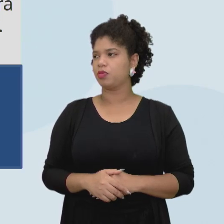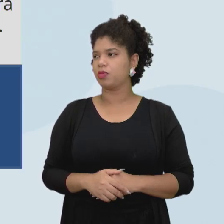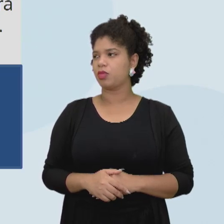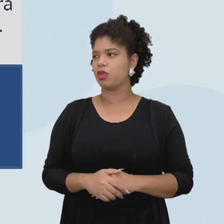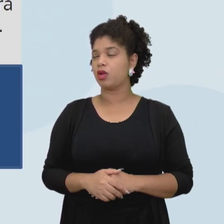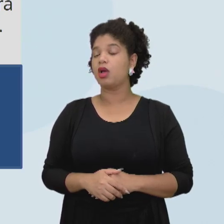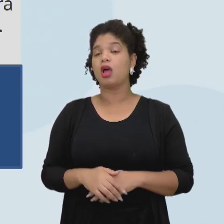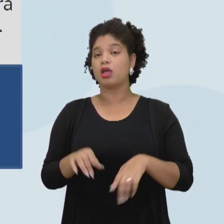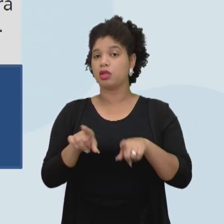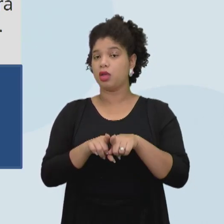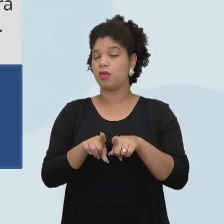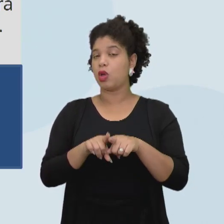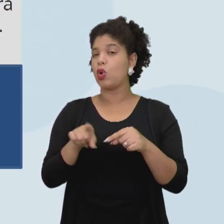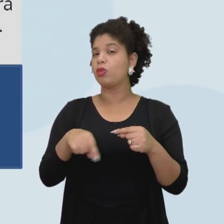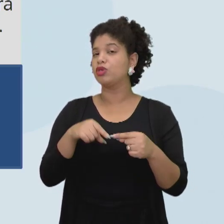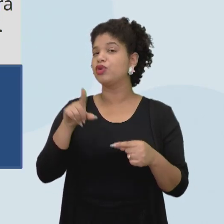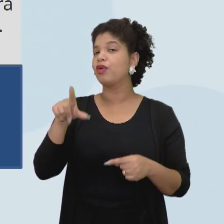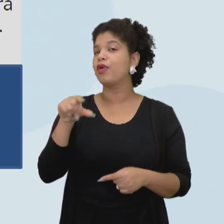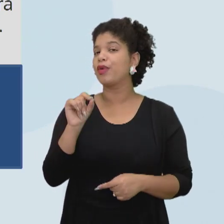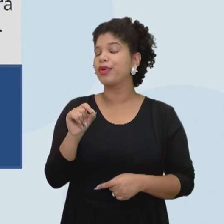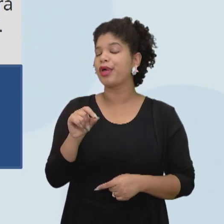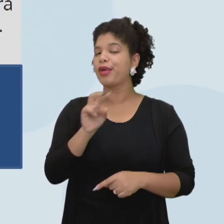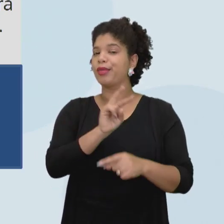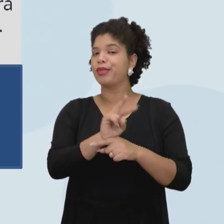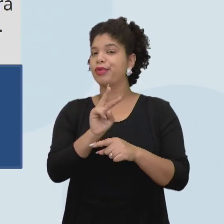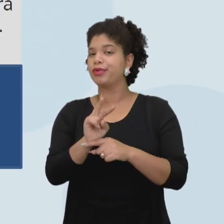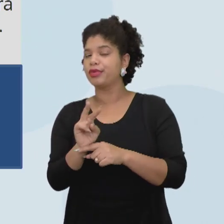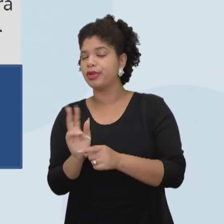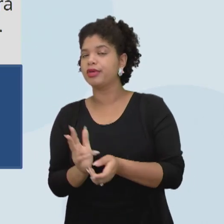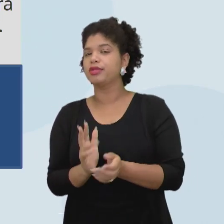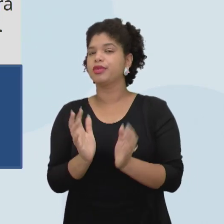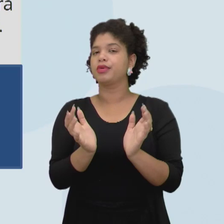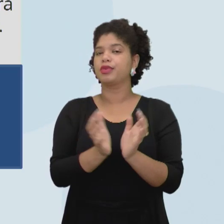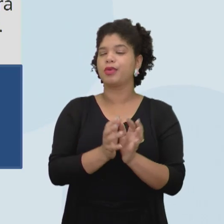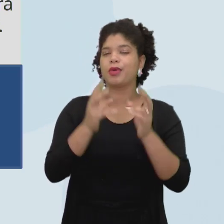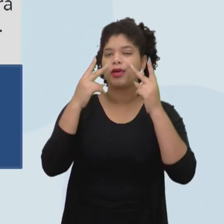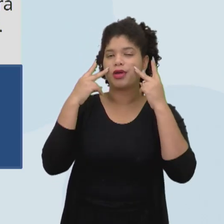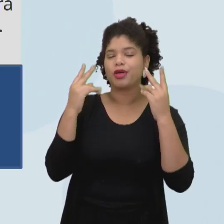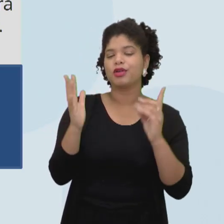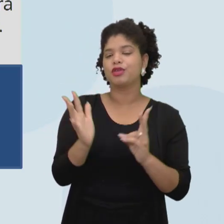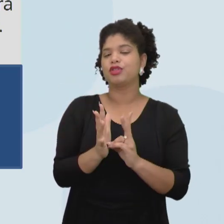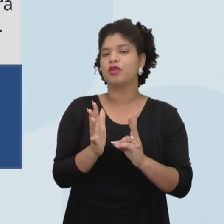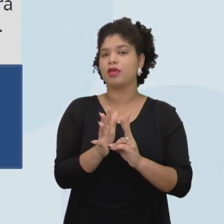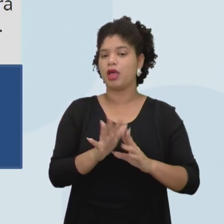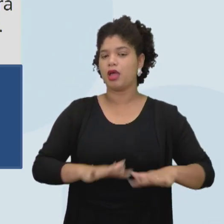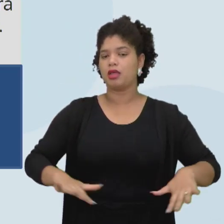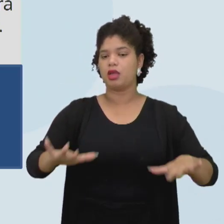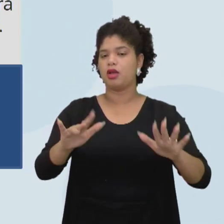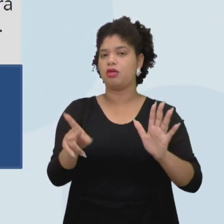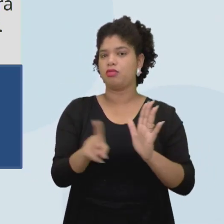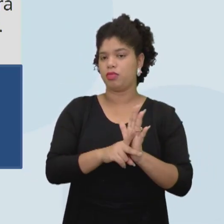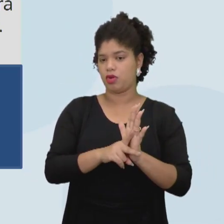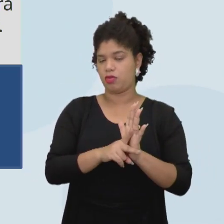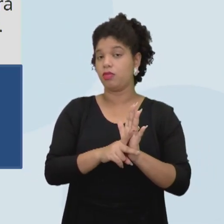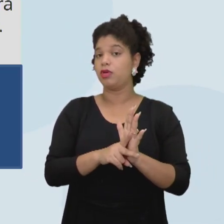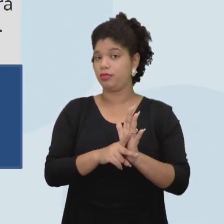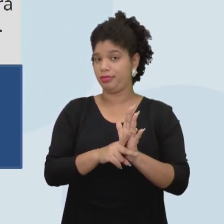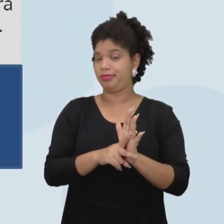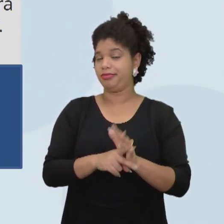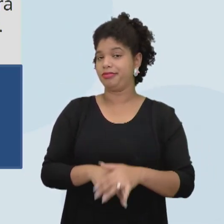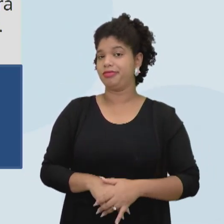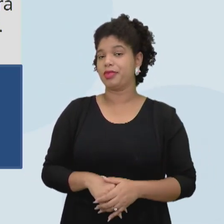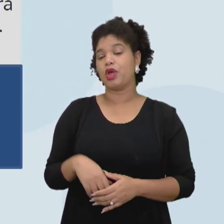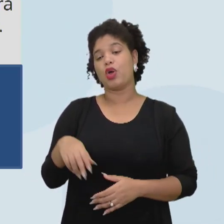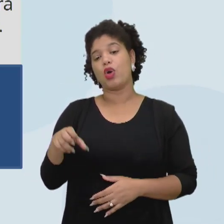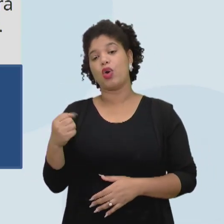raciais indígenas, como comunidades separadas em suas próprias áreas. ou seguimos o curso